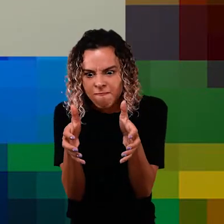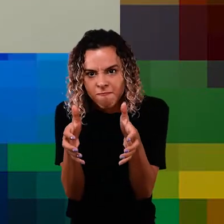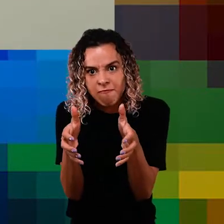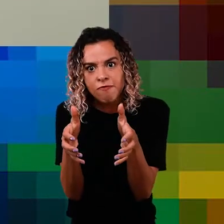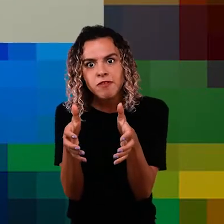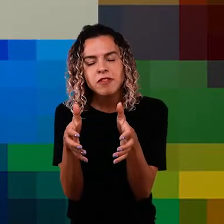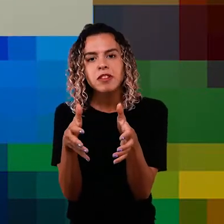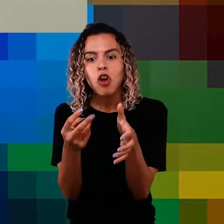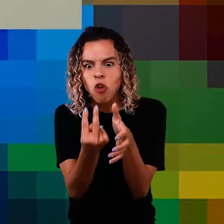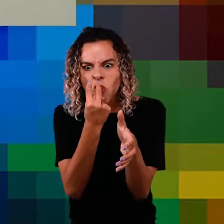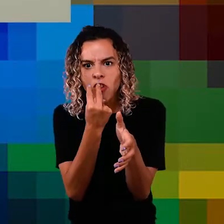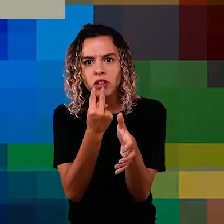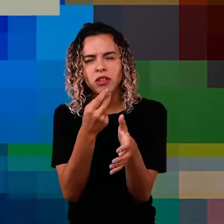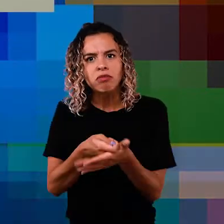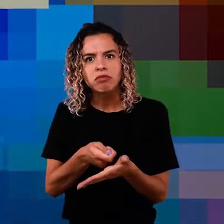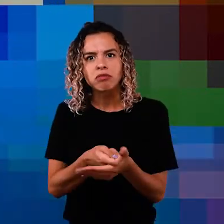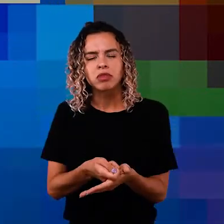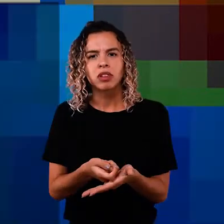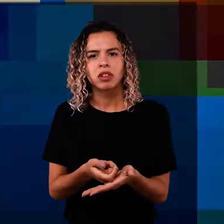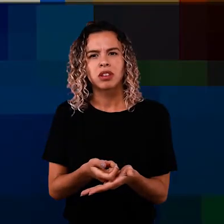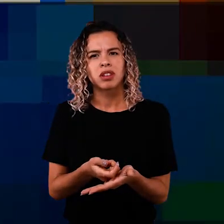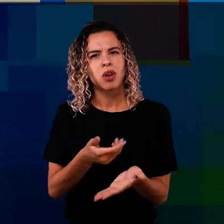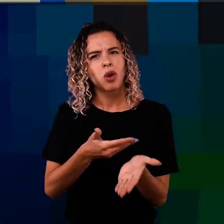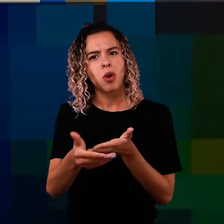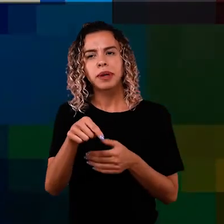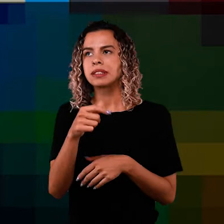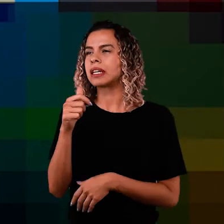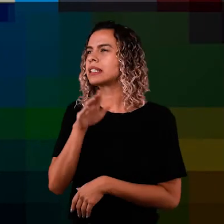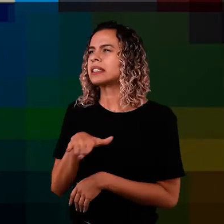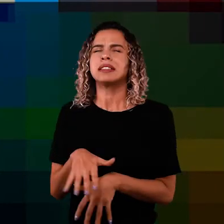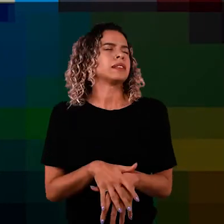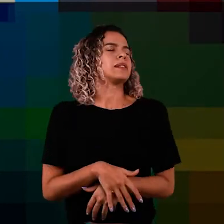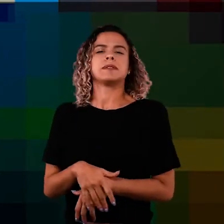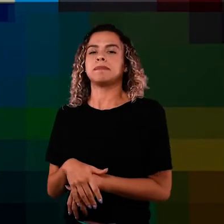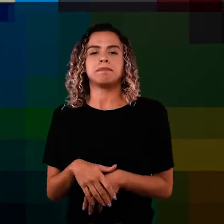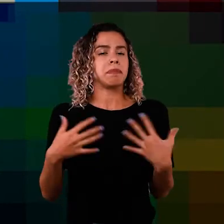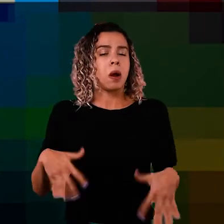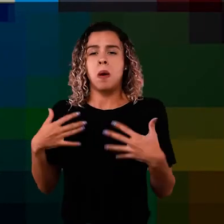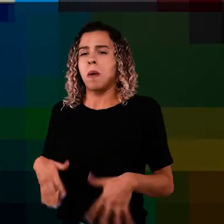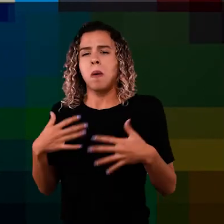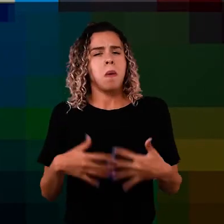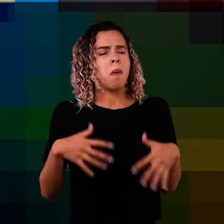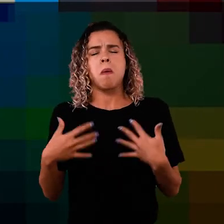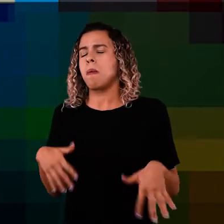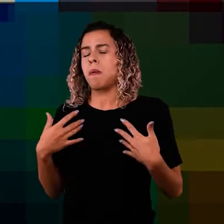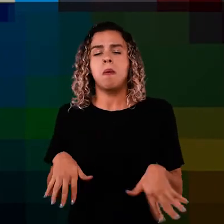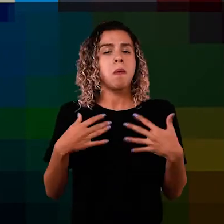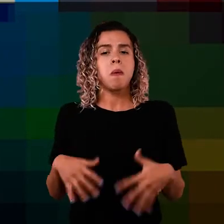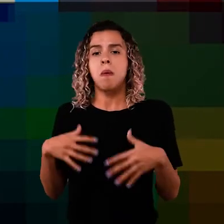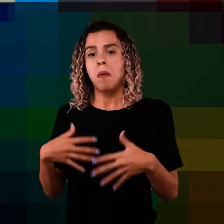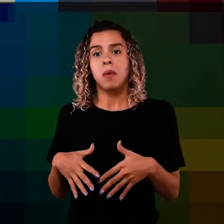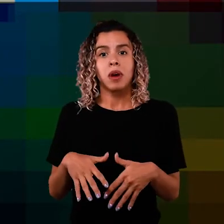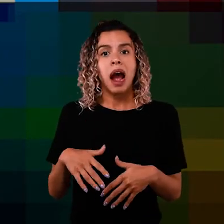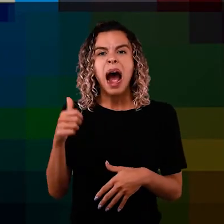a cabeça da criança para ela olhar nos olhos. Ela começava a fazer as estereotipias dela, como chacoalhar as mãos ou alguma